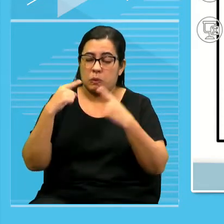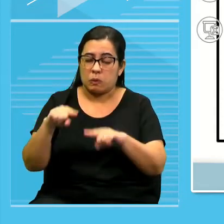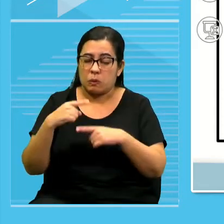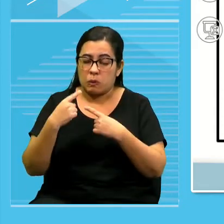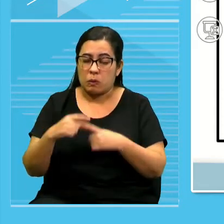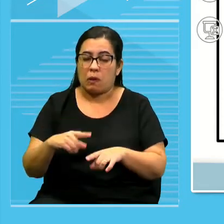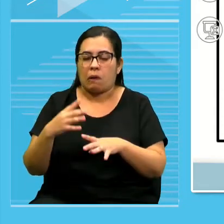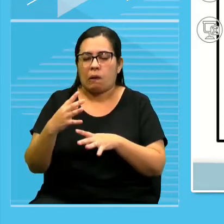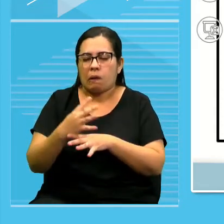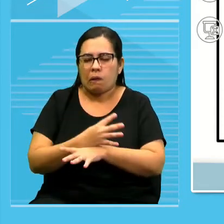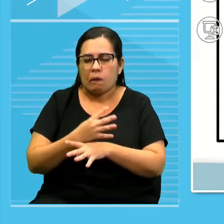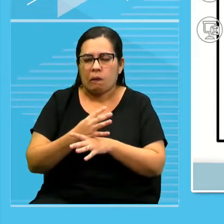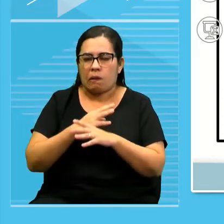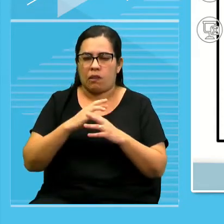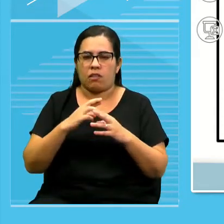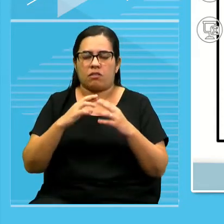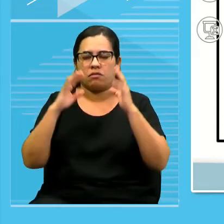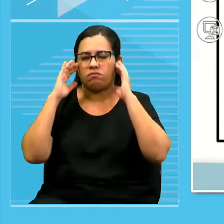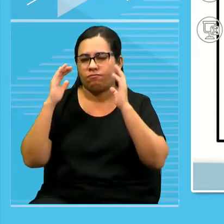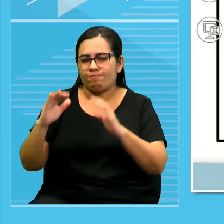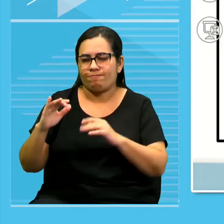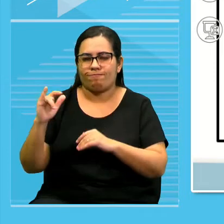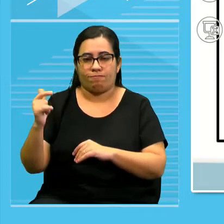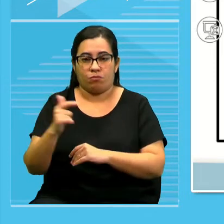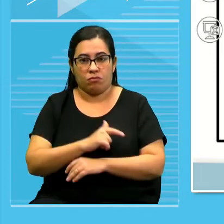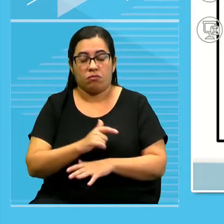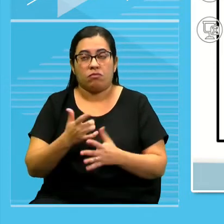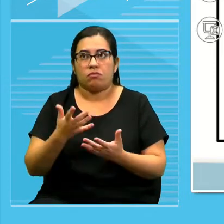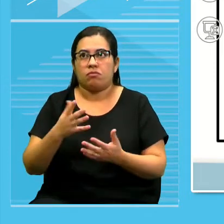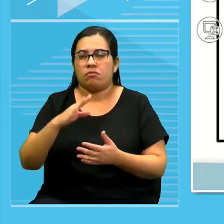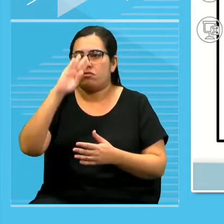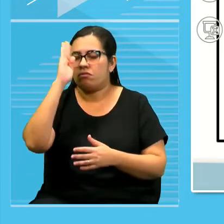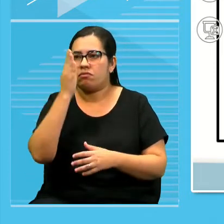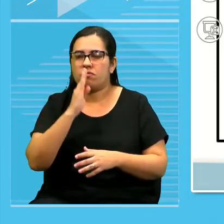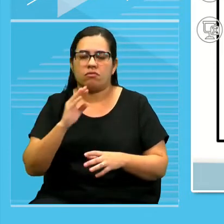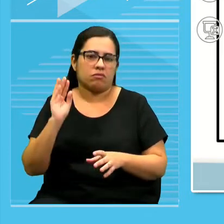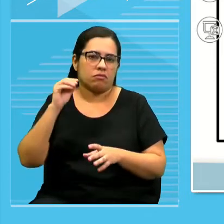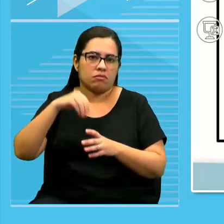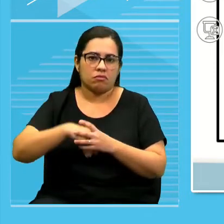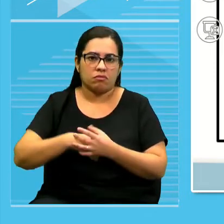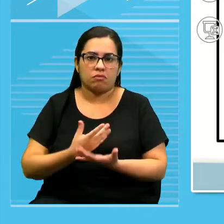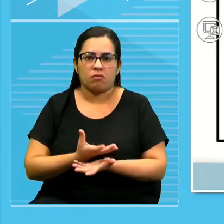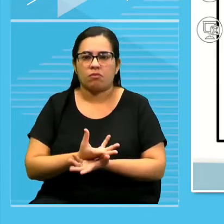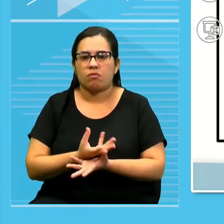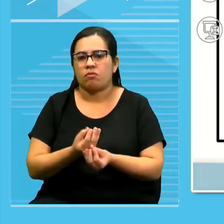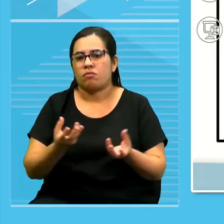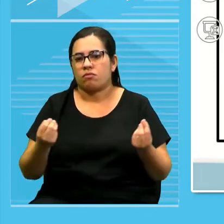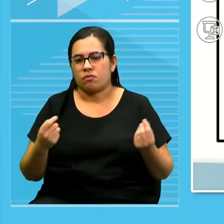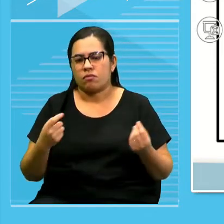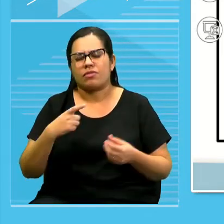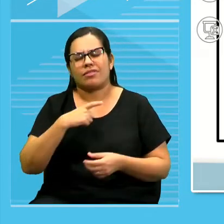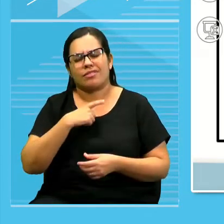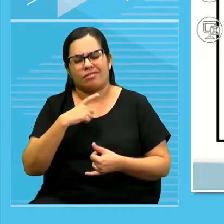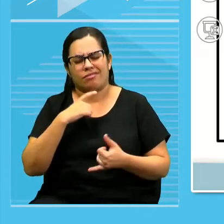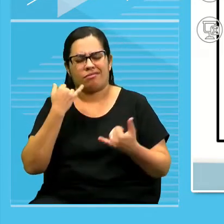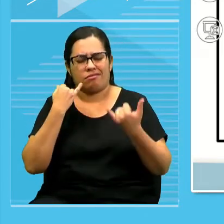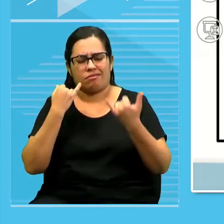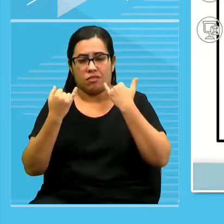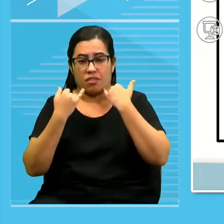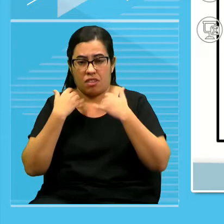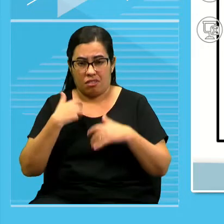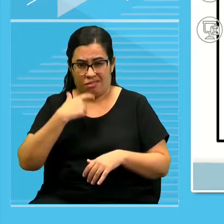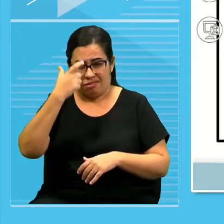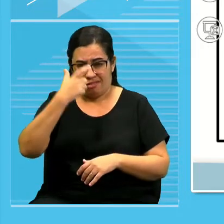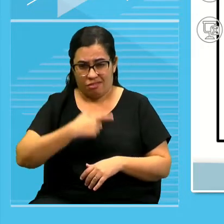intolerância religiosa são as que mais existem no Brasil né Nós temos dados em relação a isso sou eu